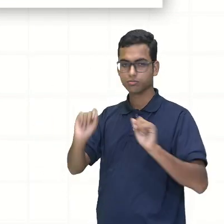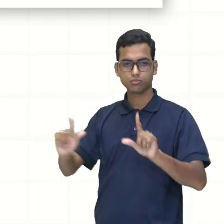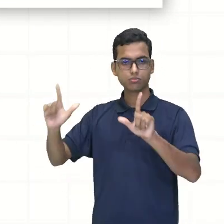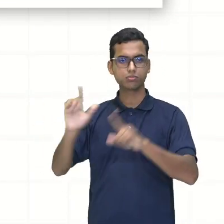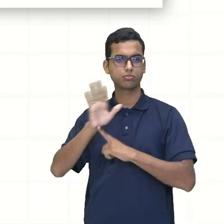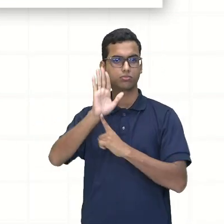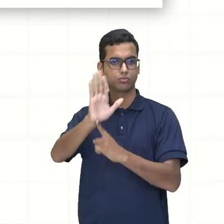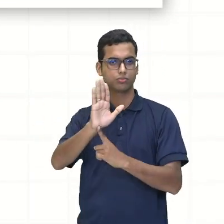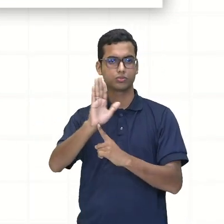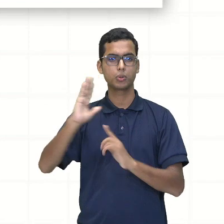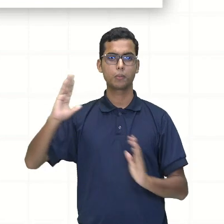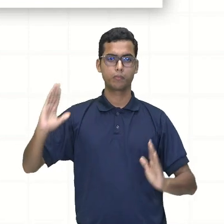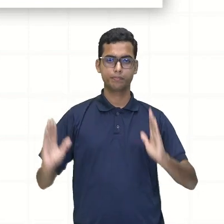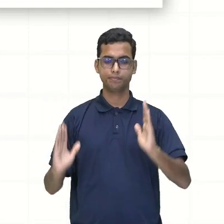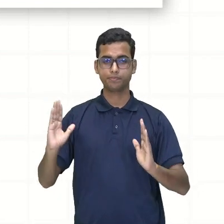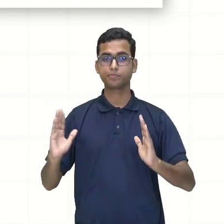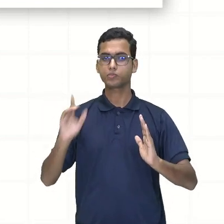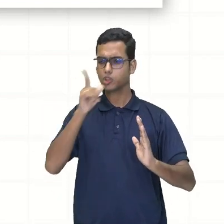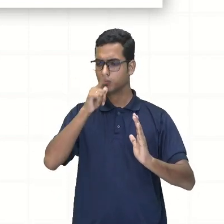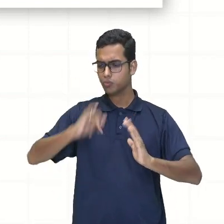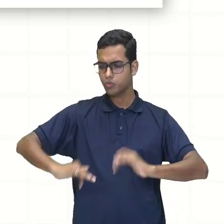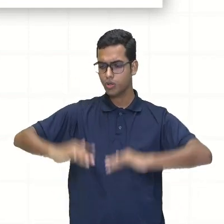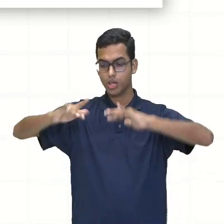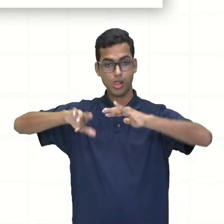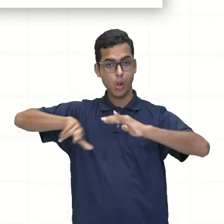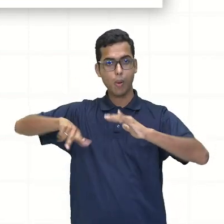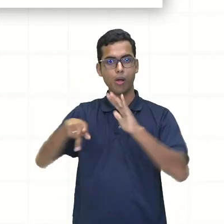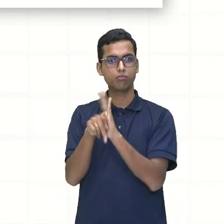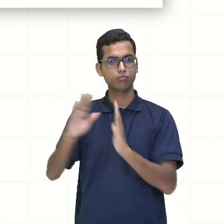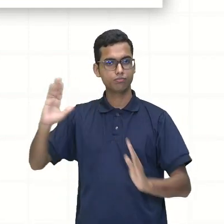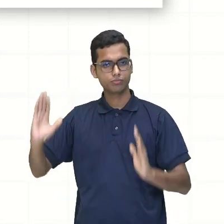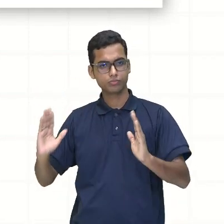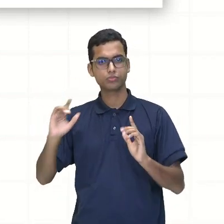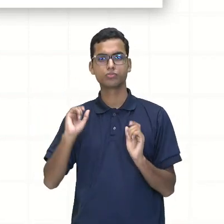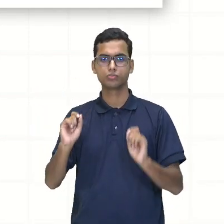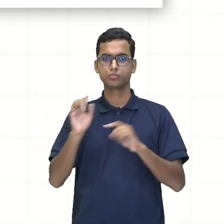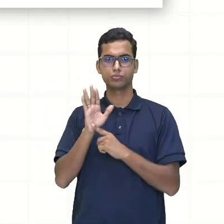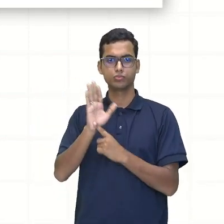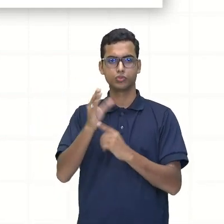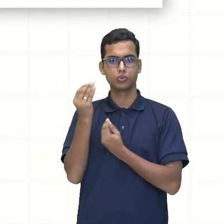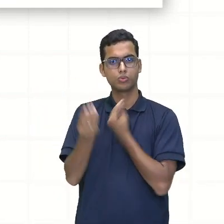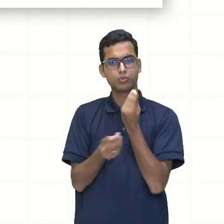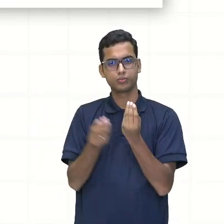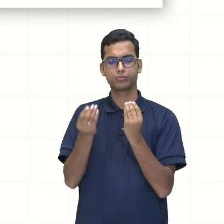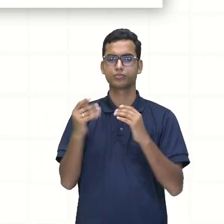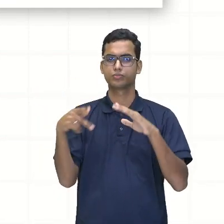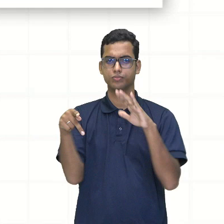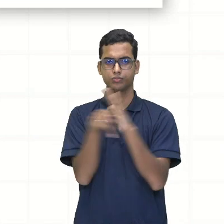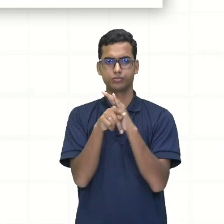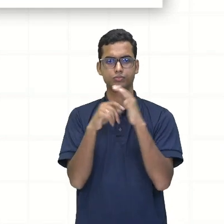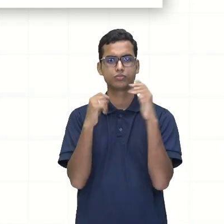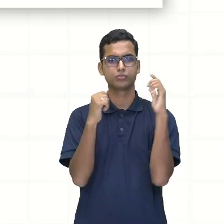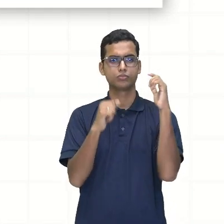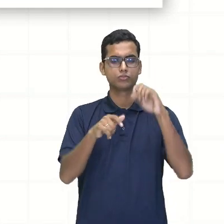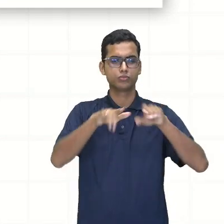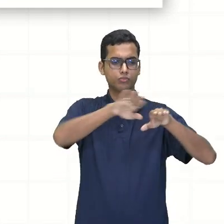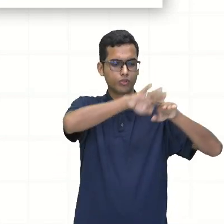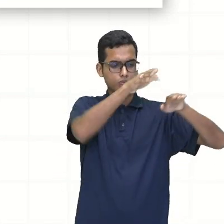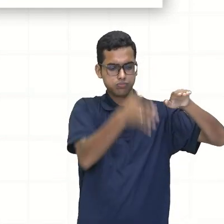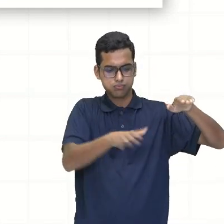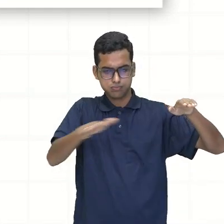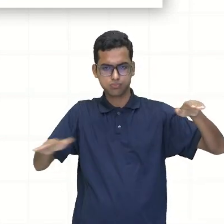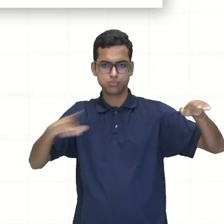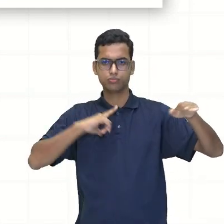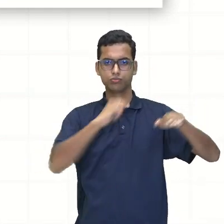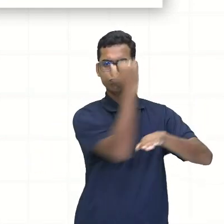do período de cheia. E aqui nós temos justamente o nível do rio, certo? Na segunda imagem, nós